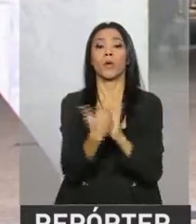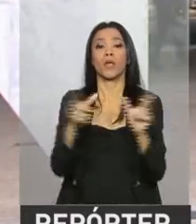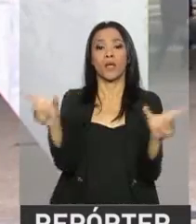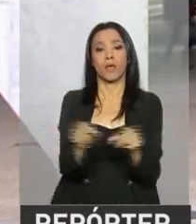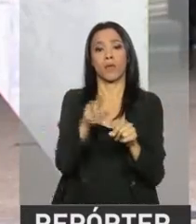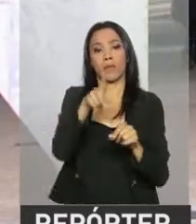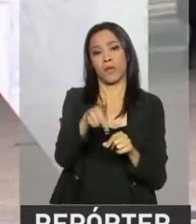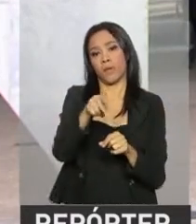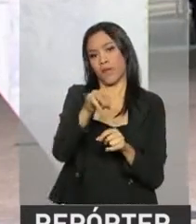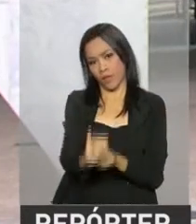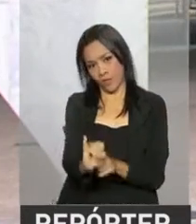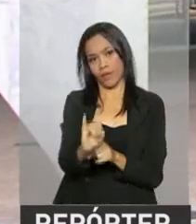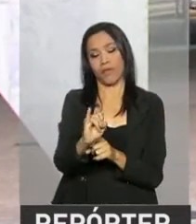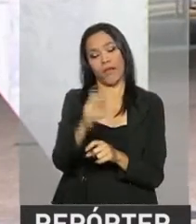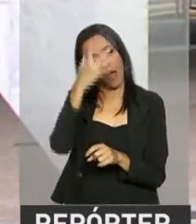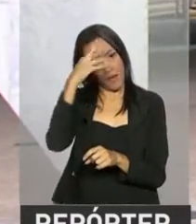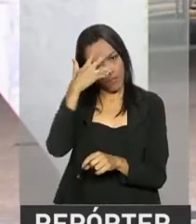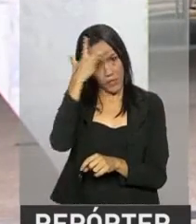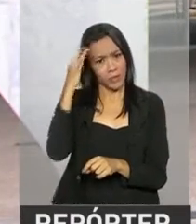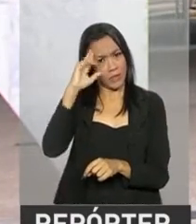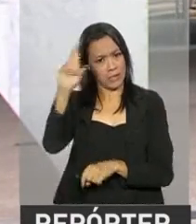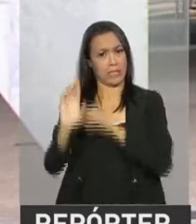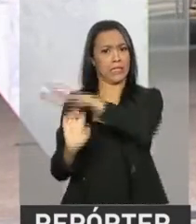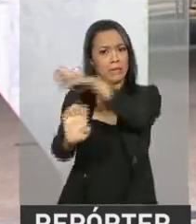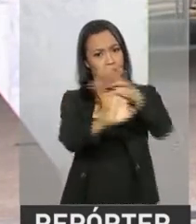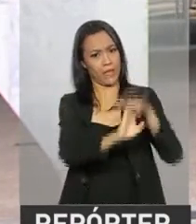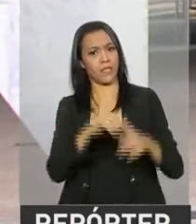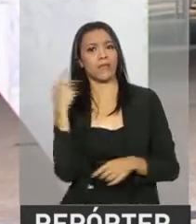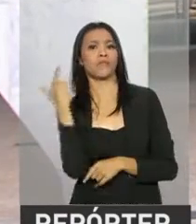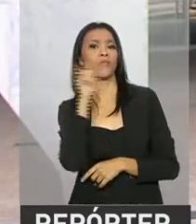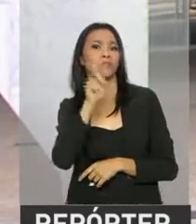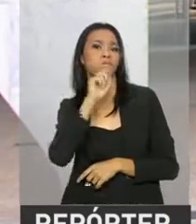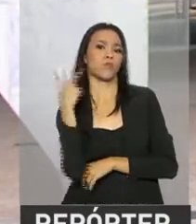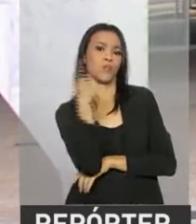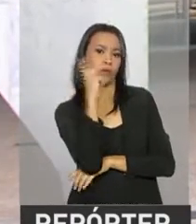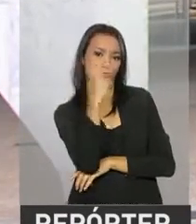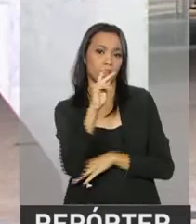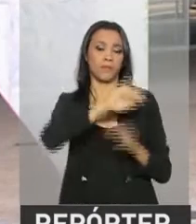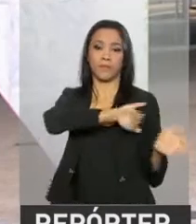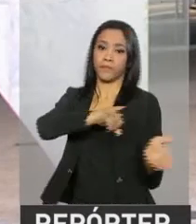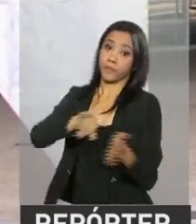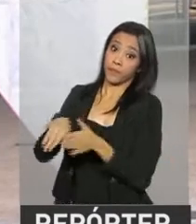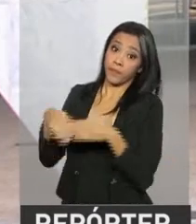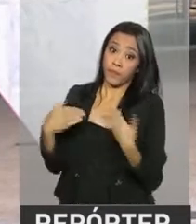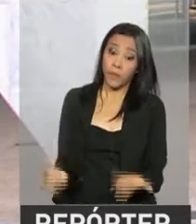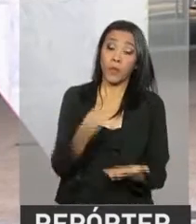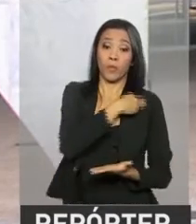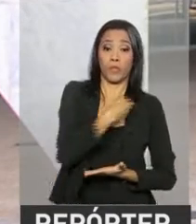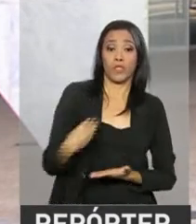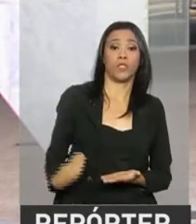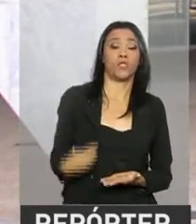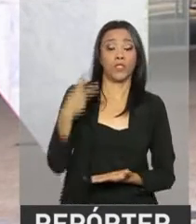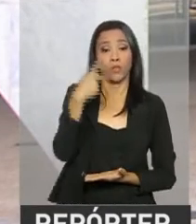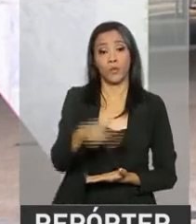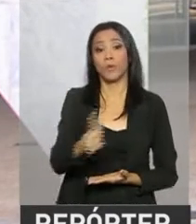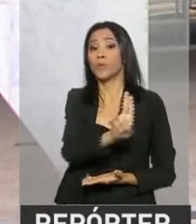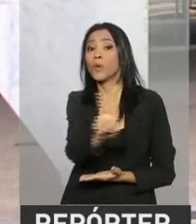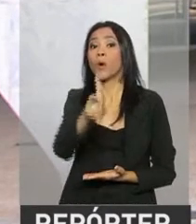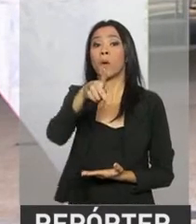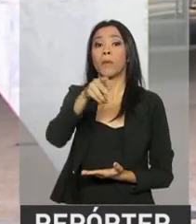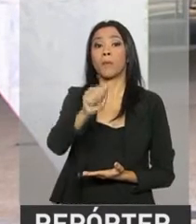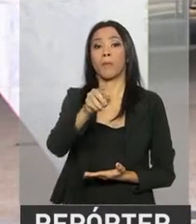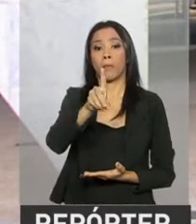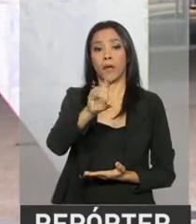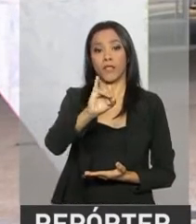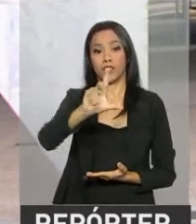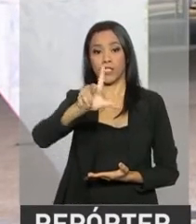empresários estrangeiros no país norte-americano. O ministro da Casa Civil, o ministro-chefe da Casa Civil, Eliseu Padilha,